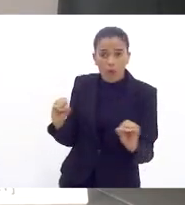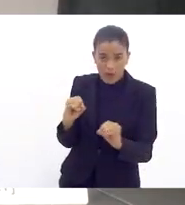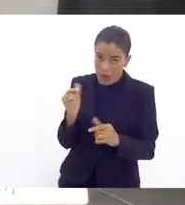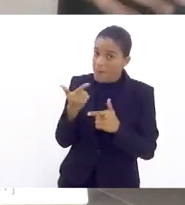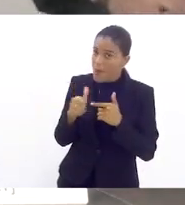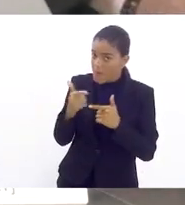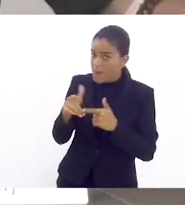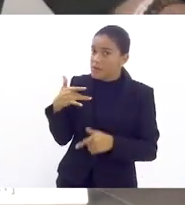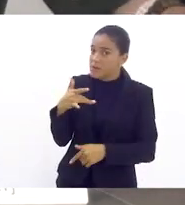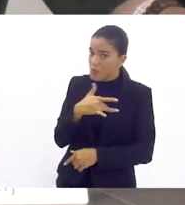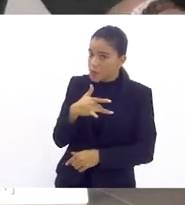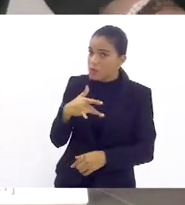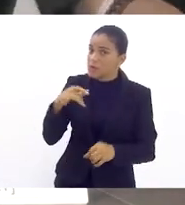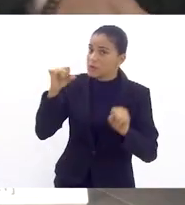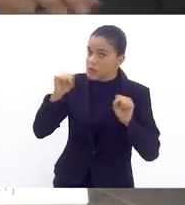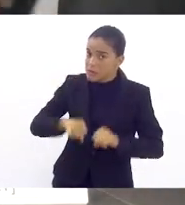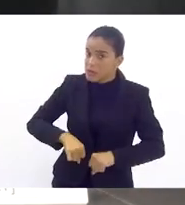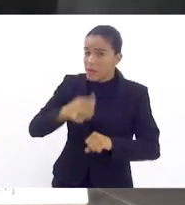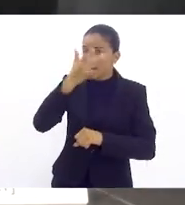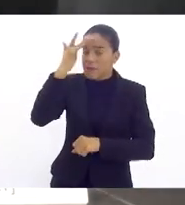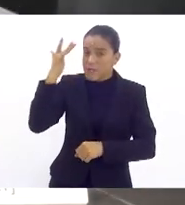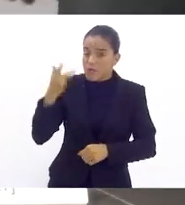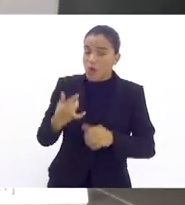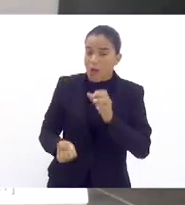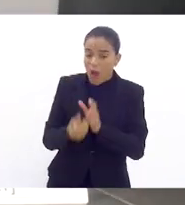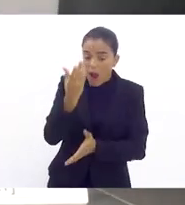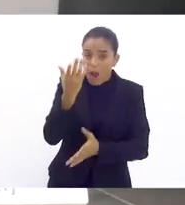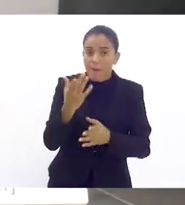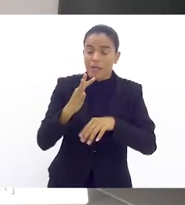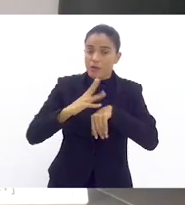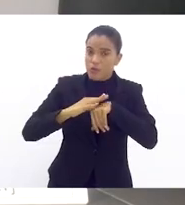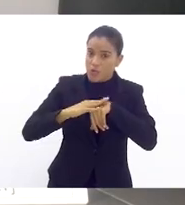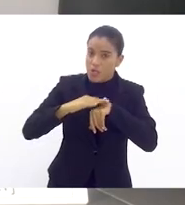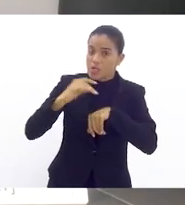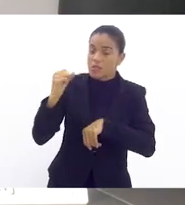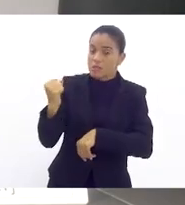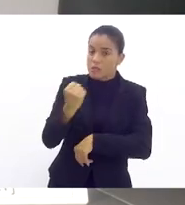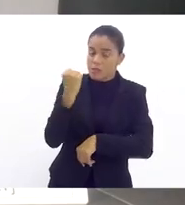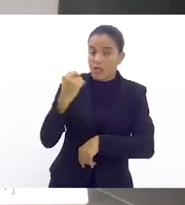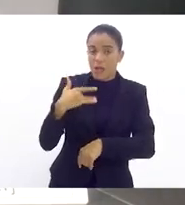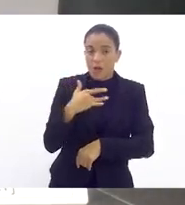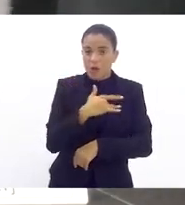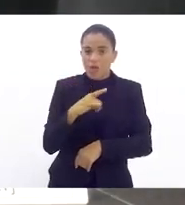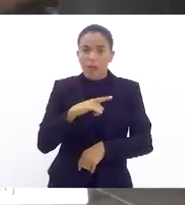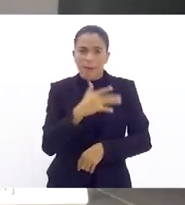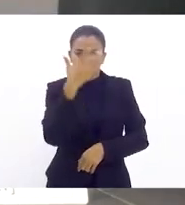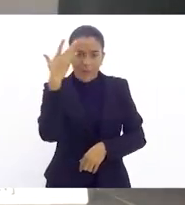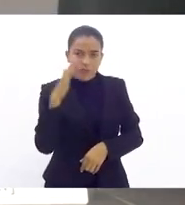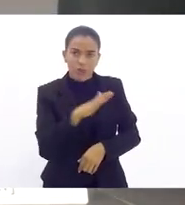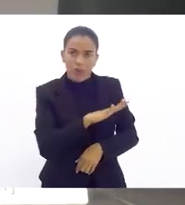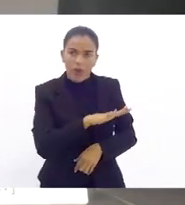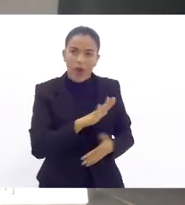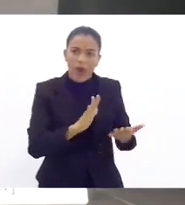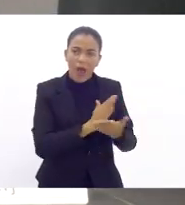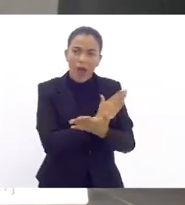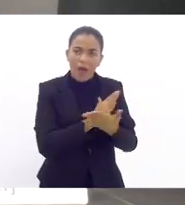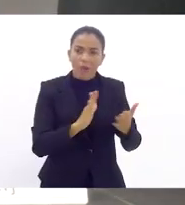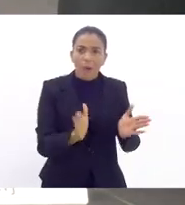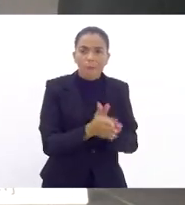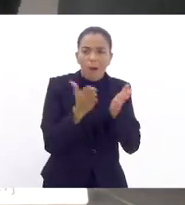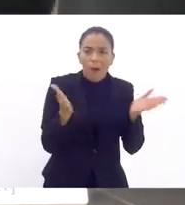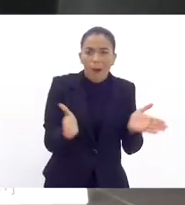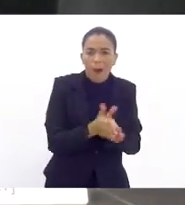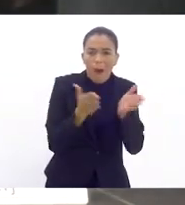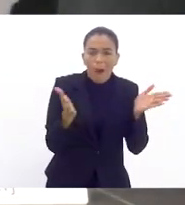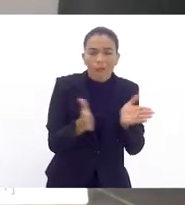problema de saúde, gente que desencadeia problemas de saúde, né? E tem uns mais pobres que demoram mais a se curar, porque não tem